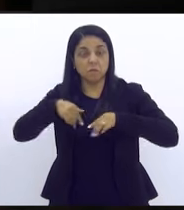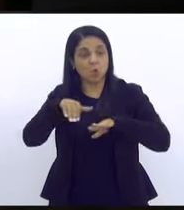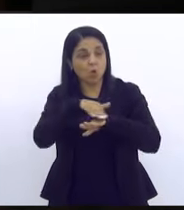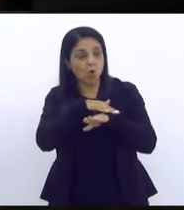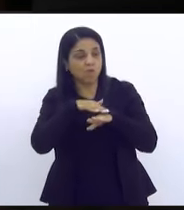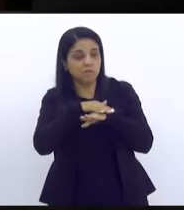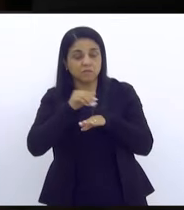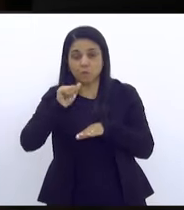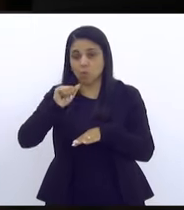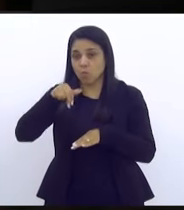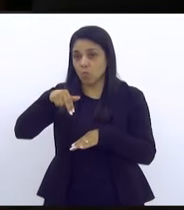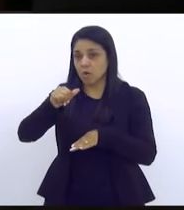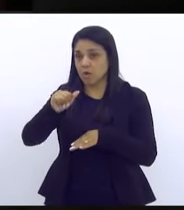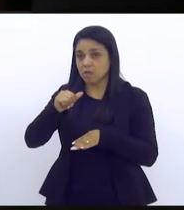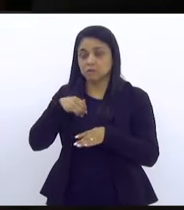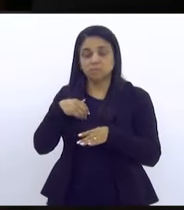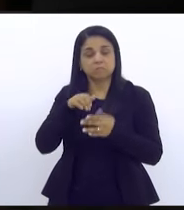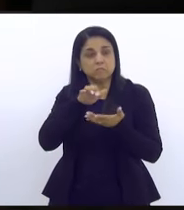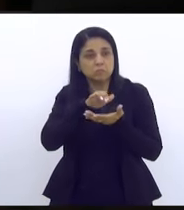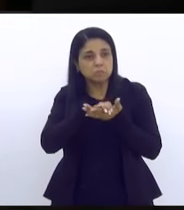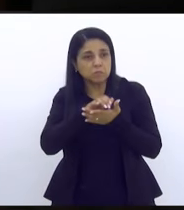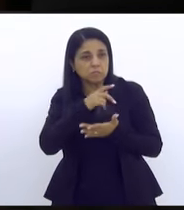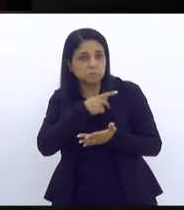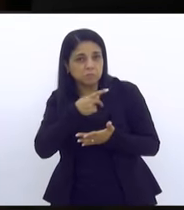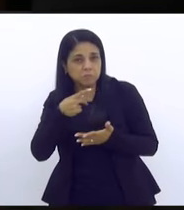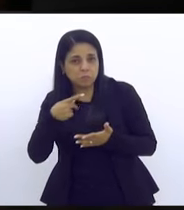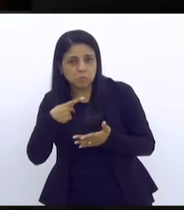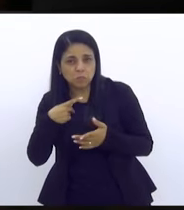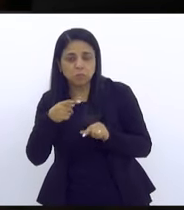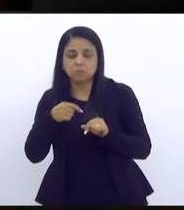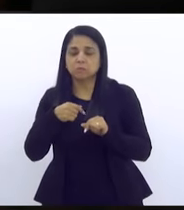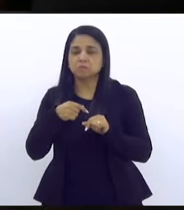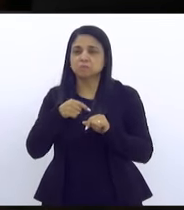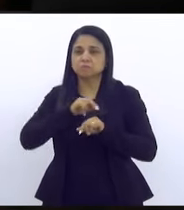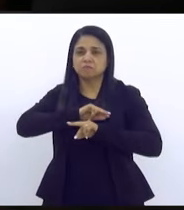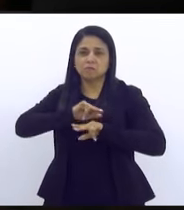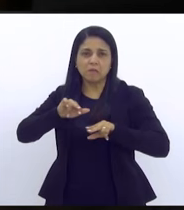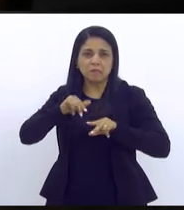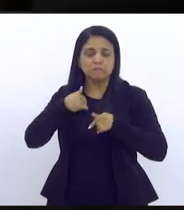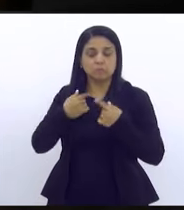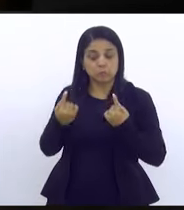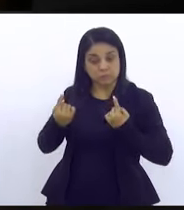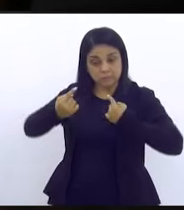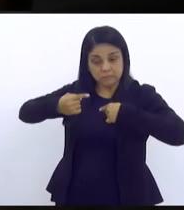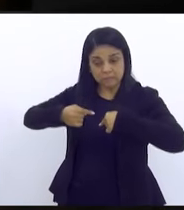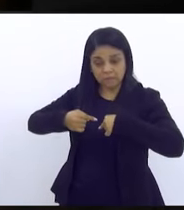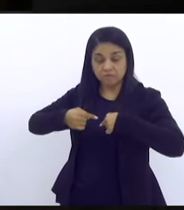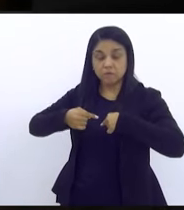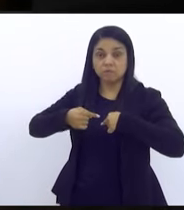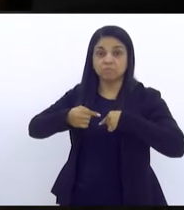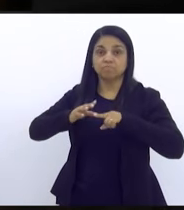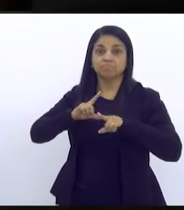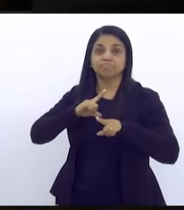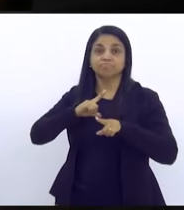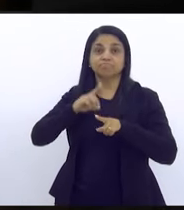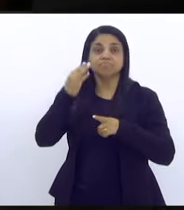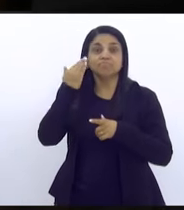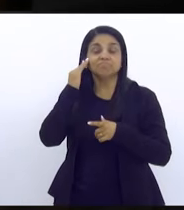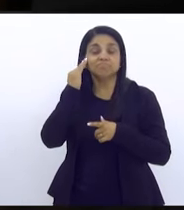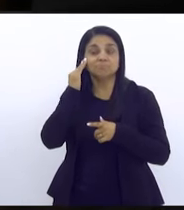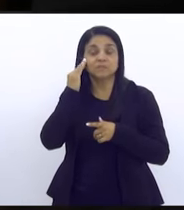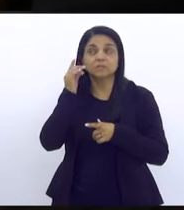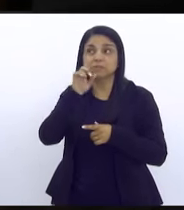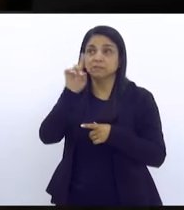com as esposas de pastores, falando para elas o desafio que é. Mas a gente tem que compreender que tudo que